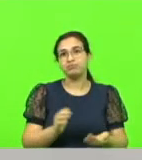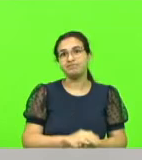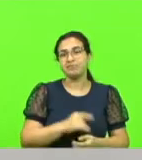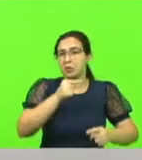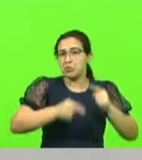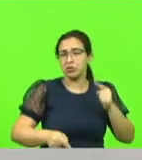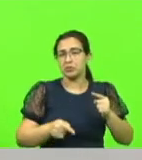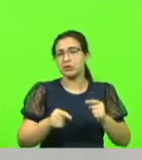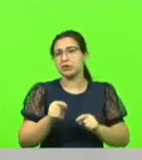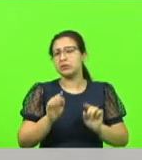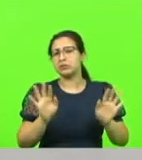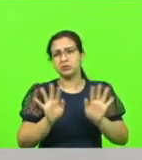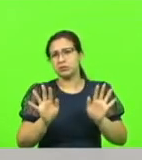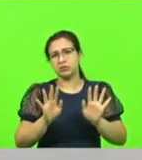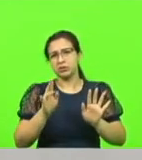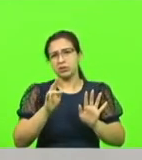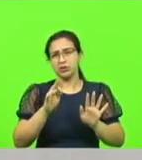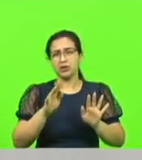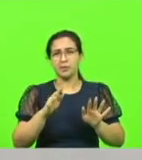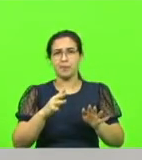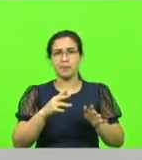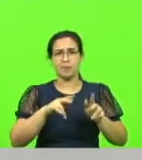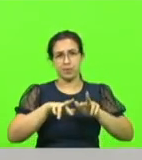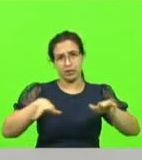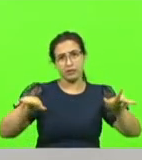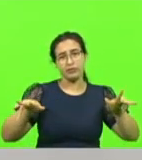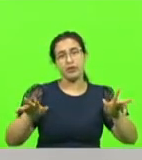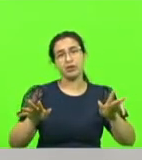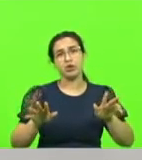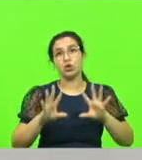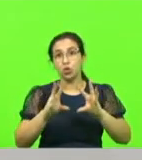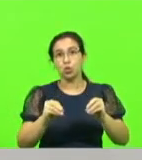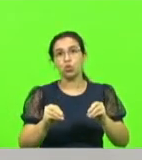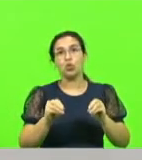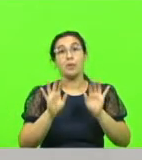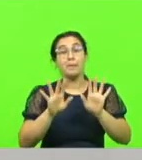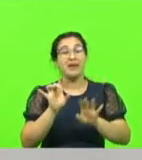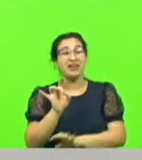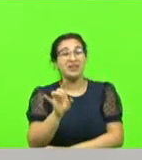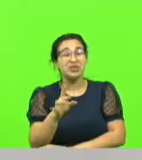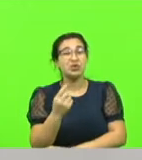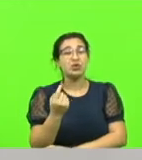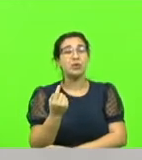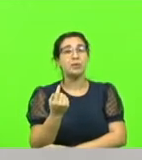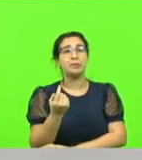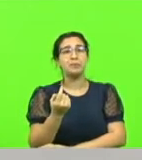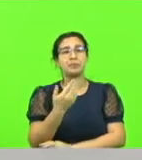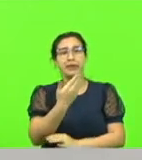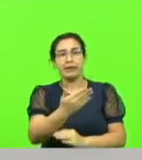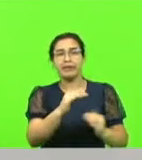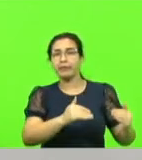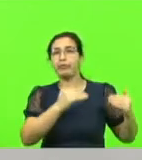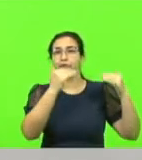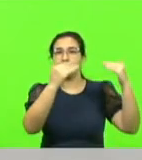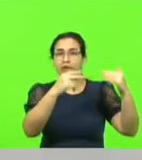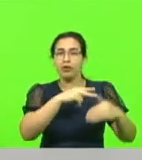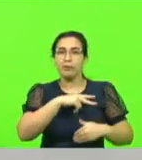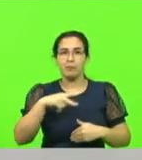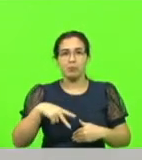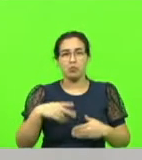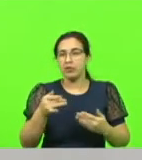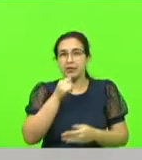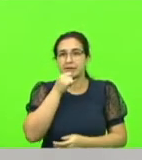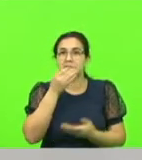refere a toda e qualquer política oficial, mas apenas aquelas sobre as quais a autoridade pública, no caso do ministro da